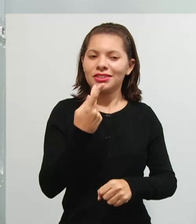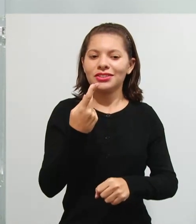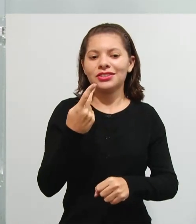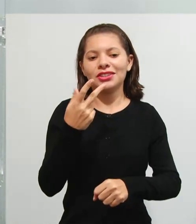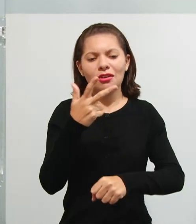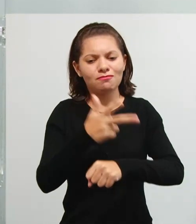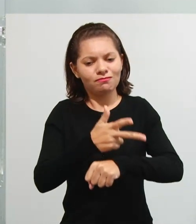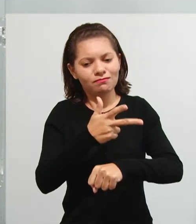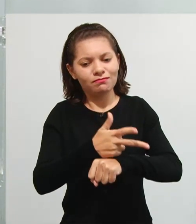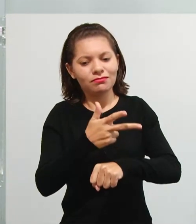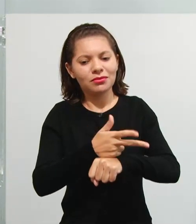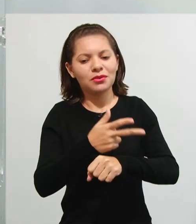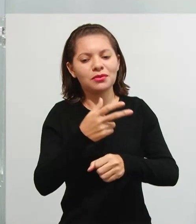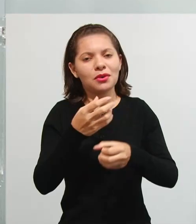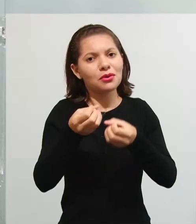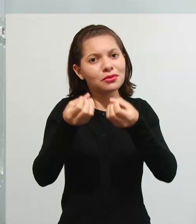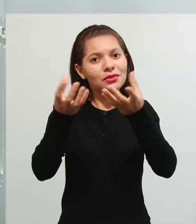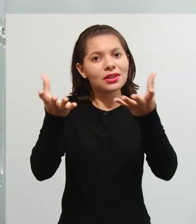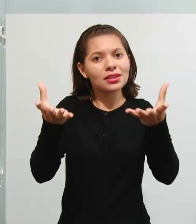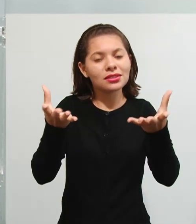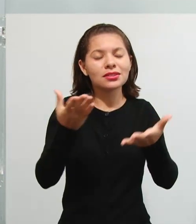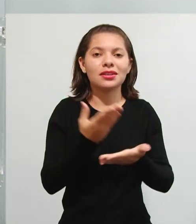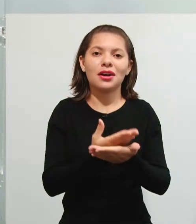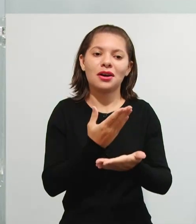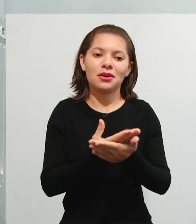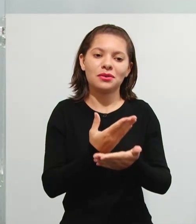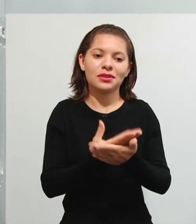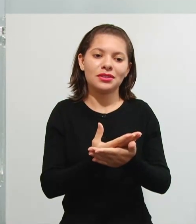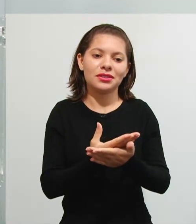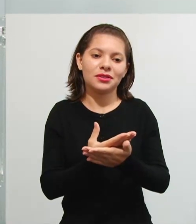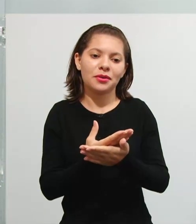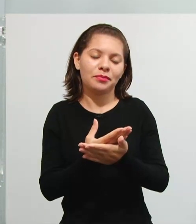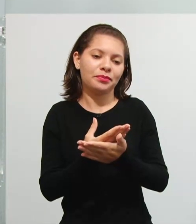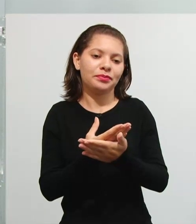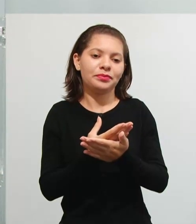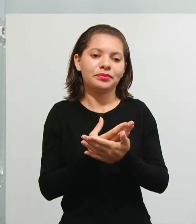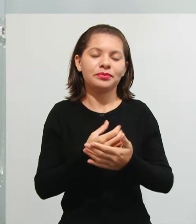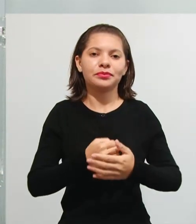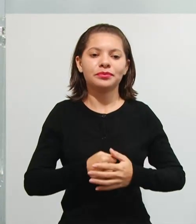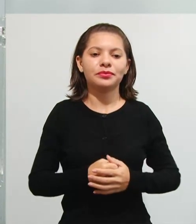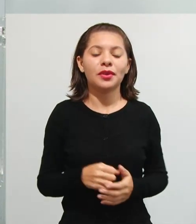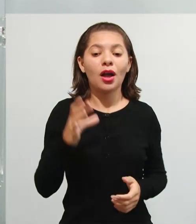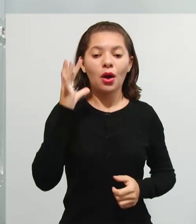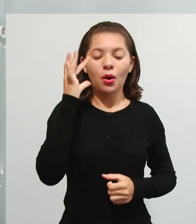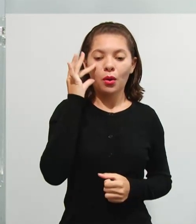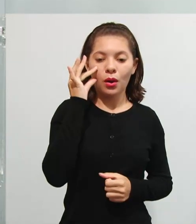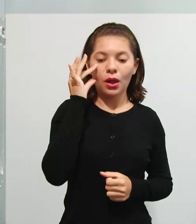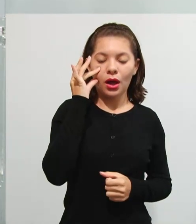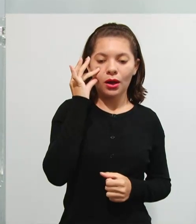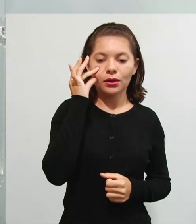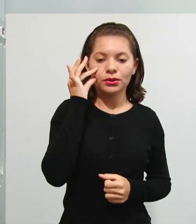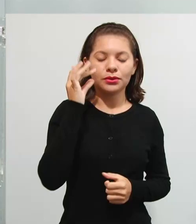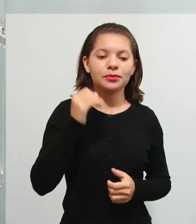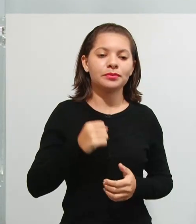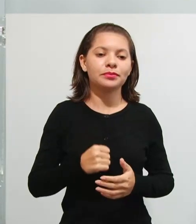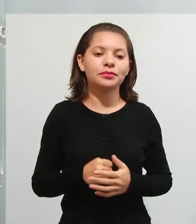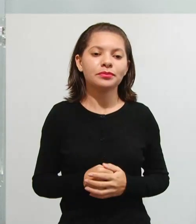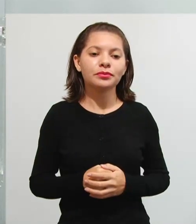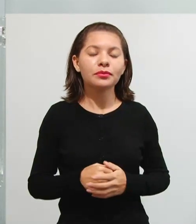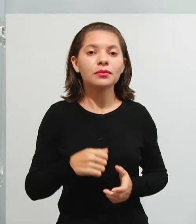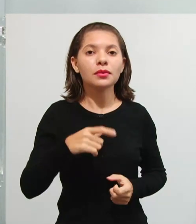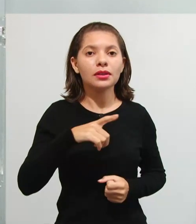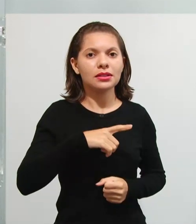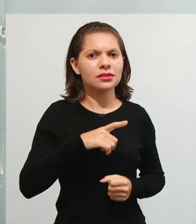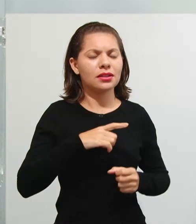oferece aulas assim, às vezes presencial, online, ao vivo, às vezes são gravadas, mas